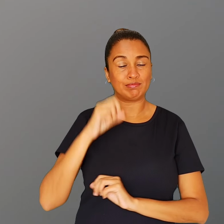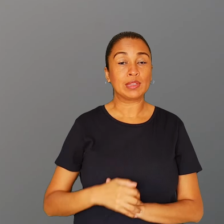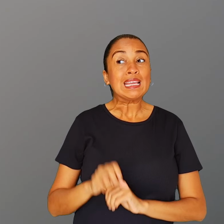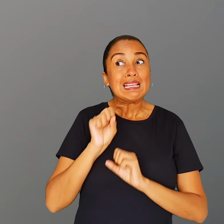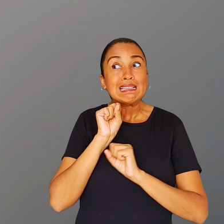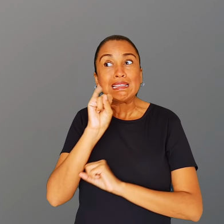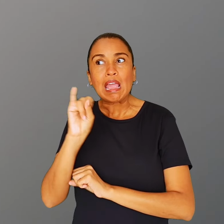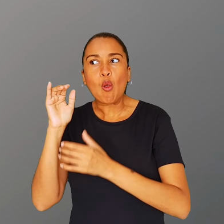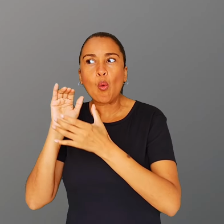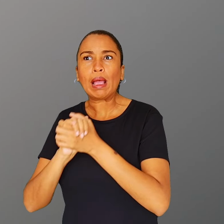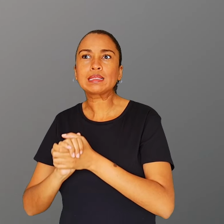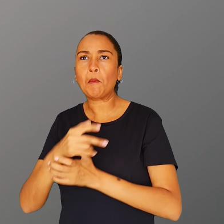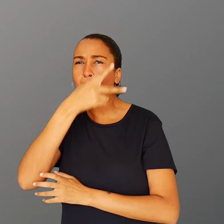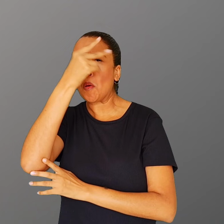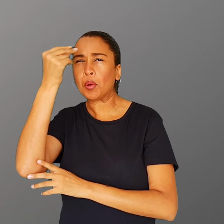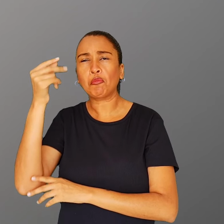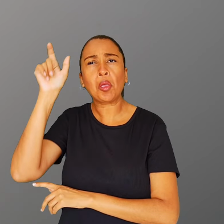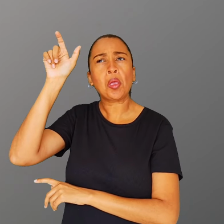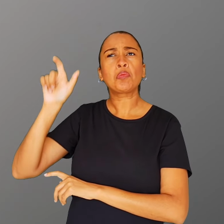casamento lá do prefeito de